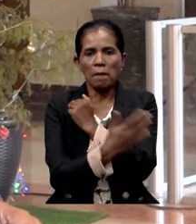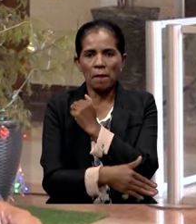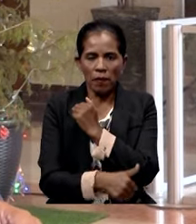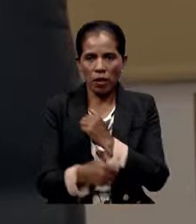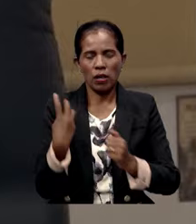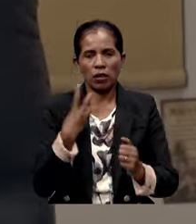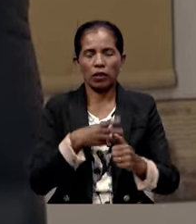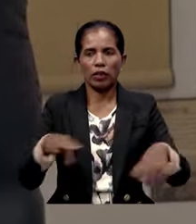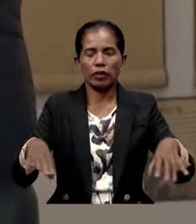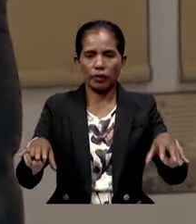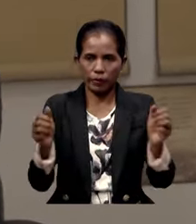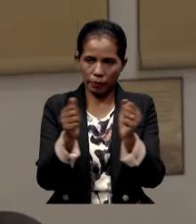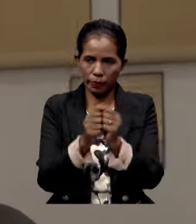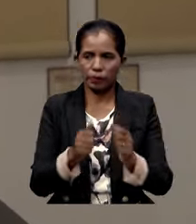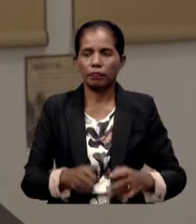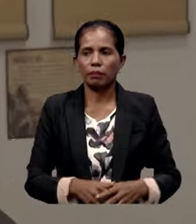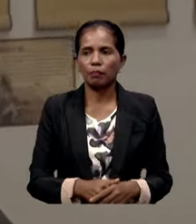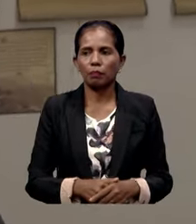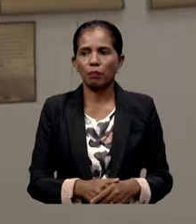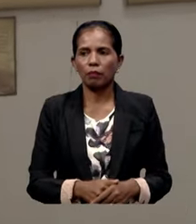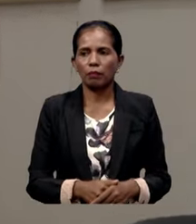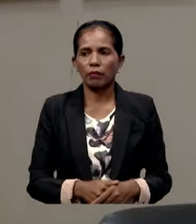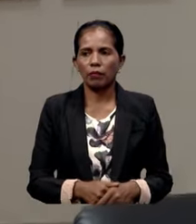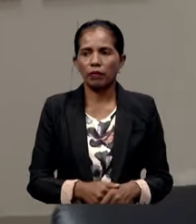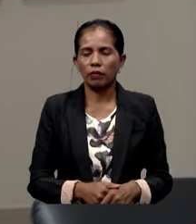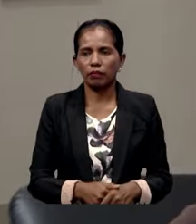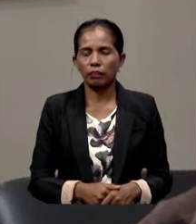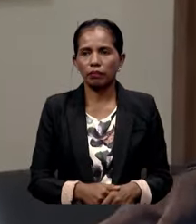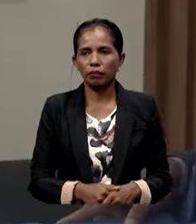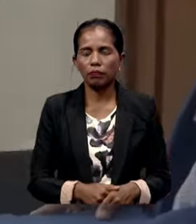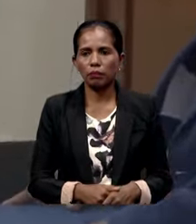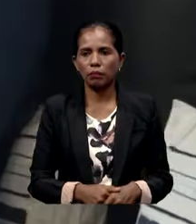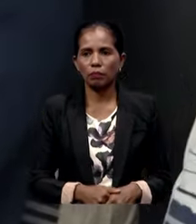e a cooperação. Sr. Presidente,